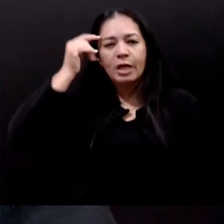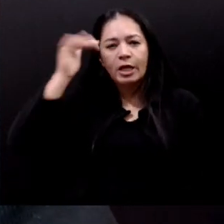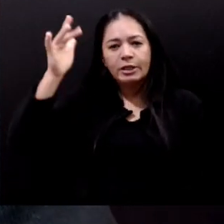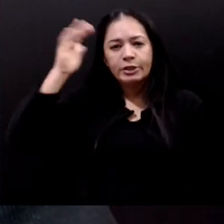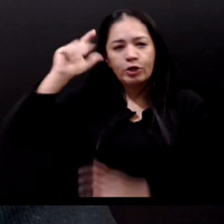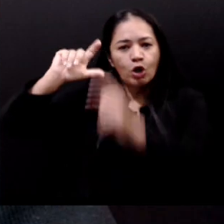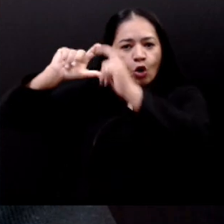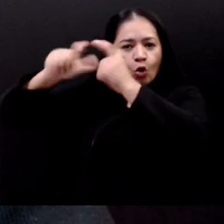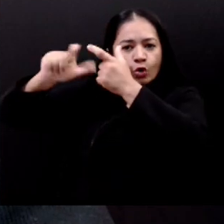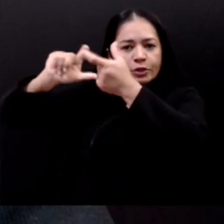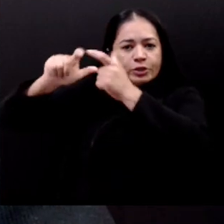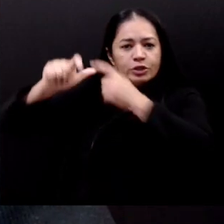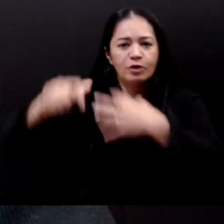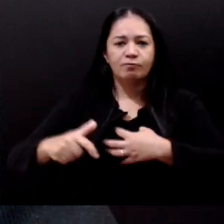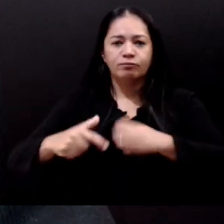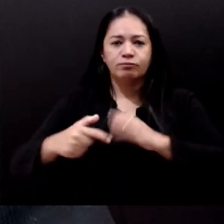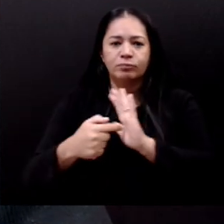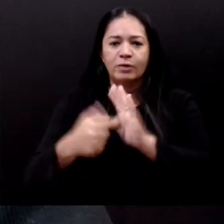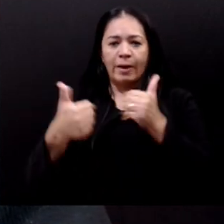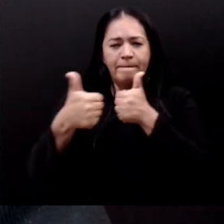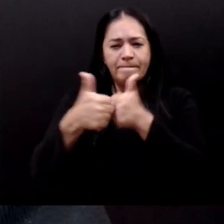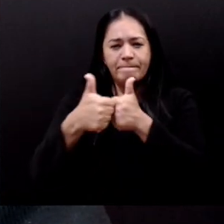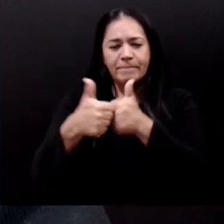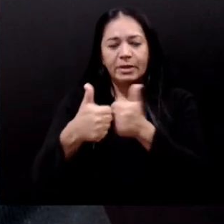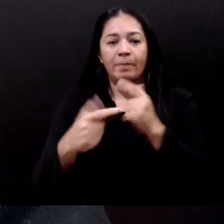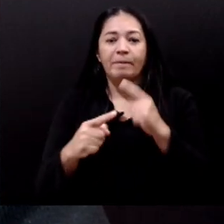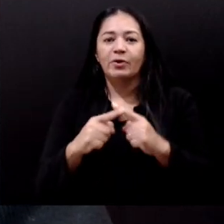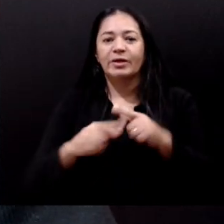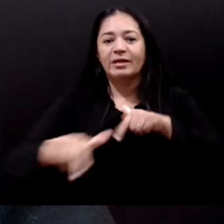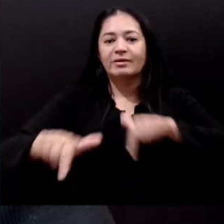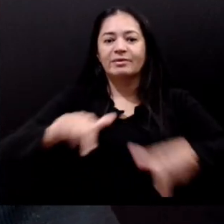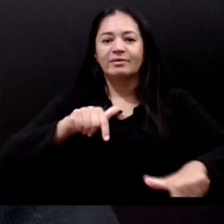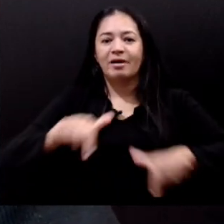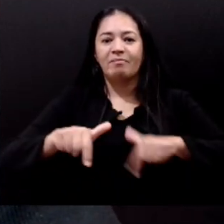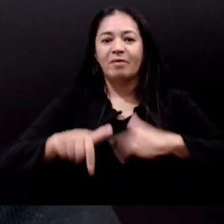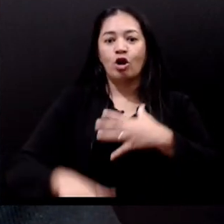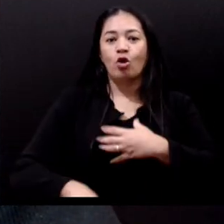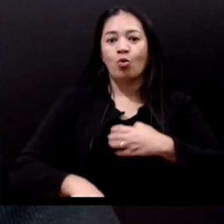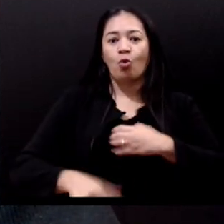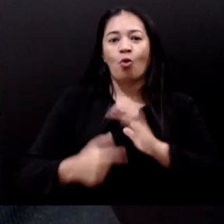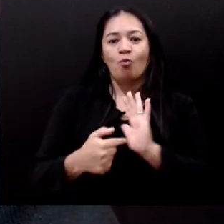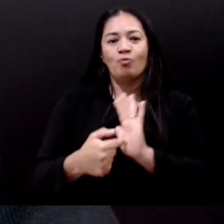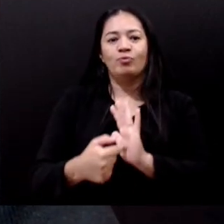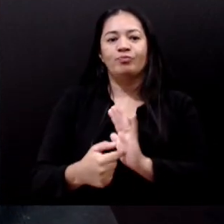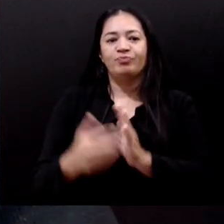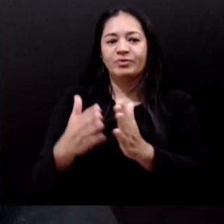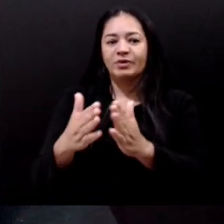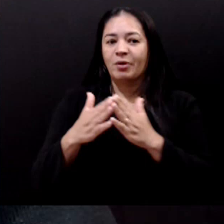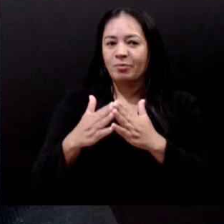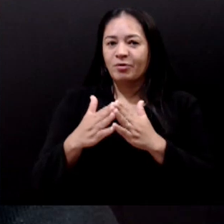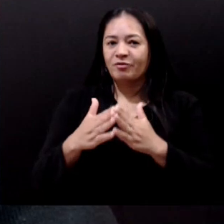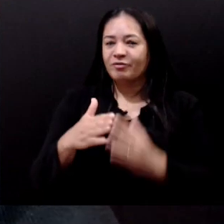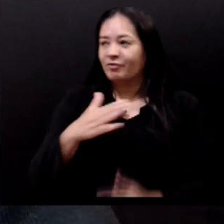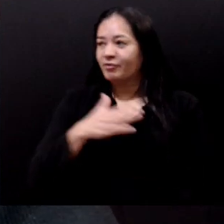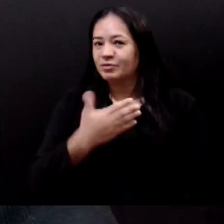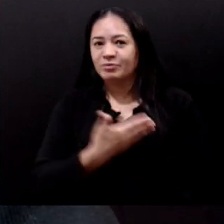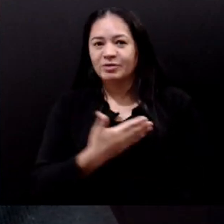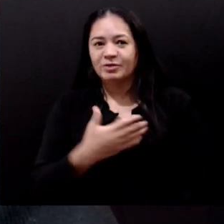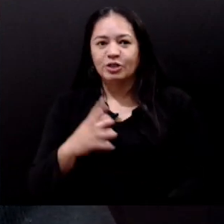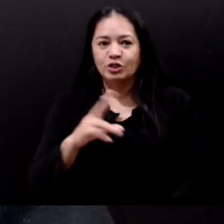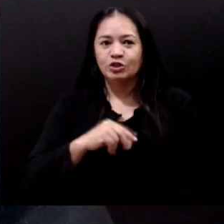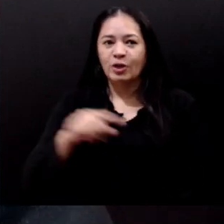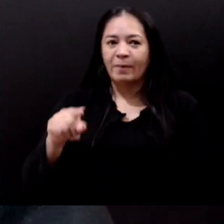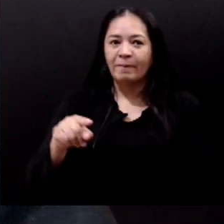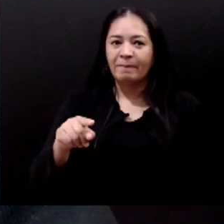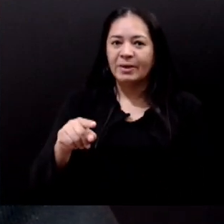é mais próxima disso, porque ela trabalha o comportamento, né? Por favor, né, meus colegas vão falar assim, poxa, mas ele é de uma abordagem e está falando